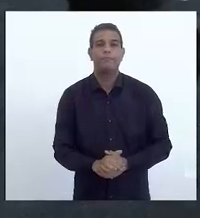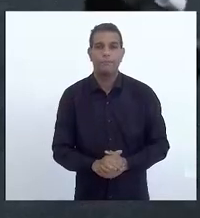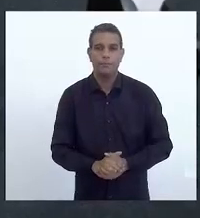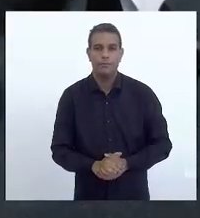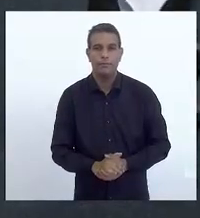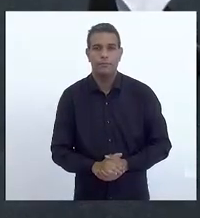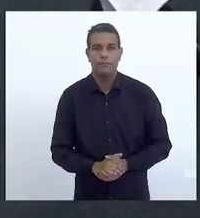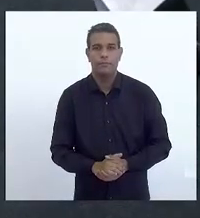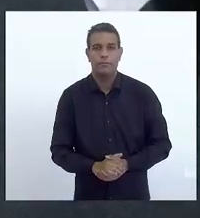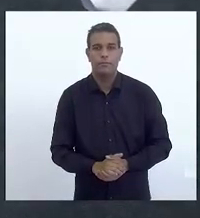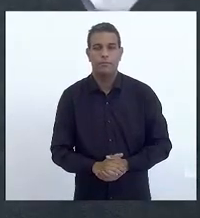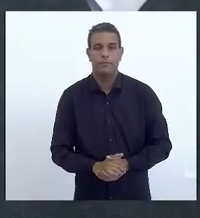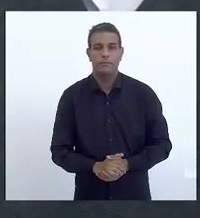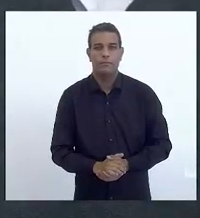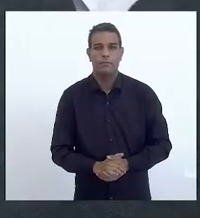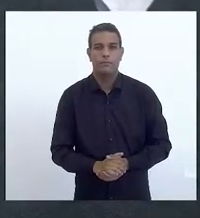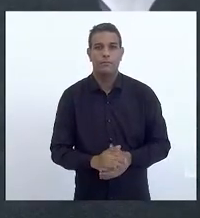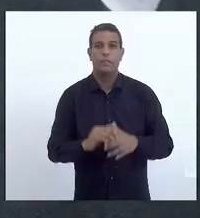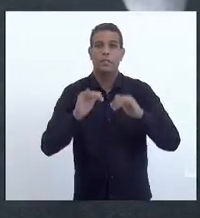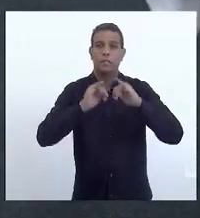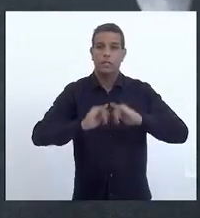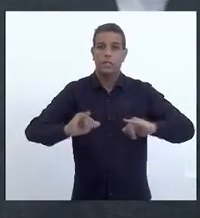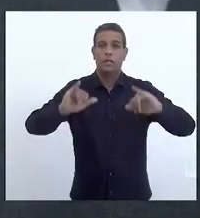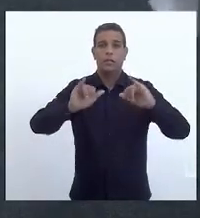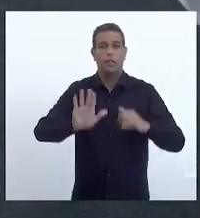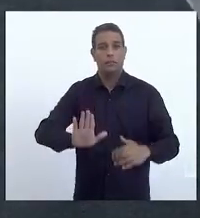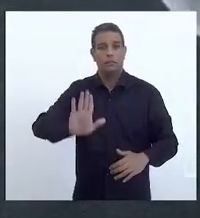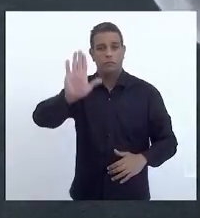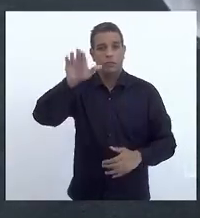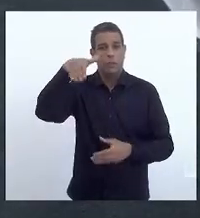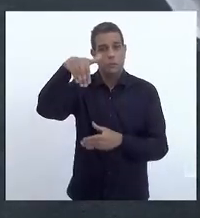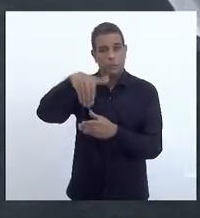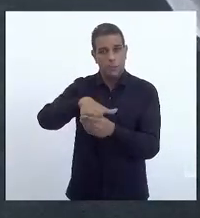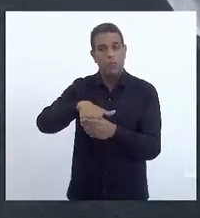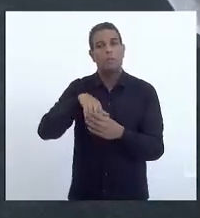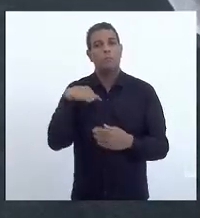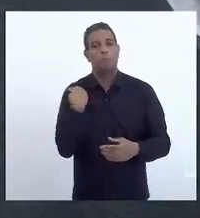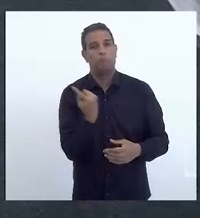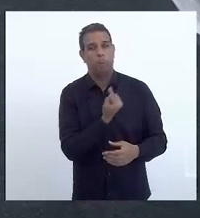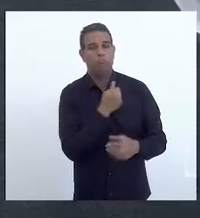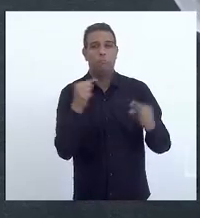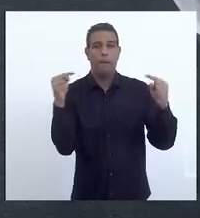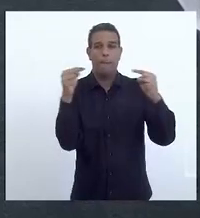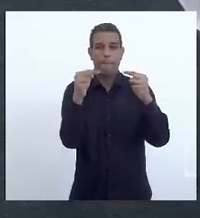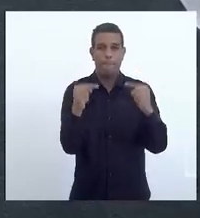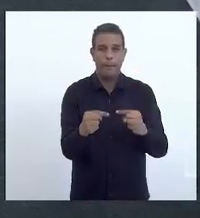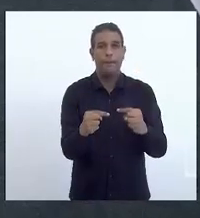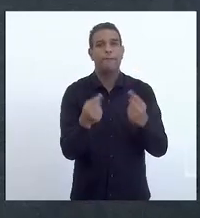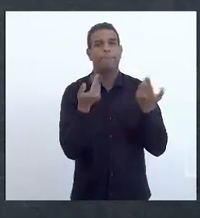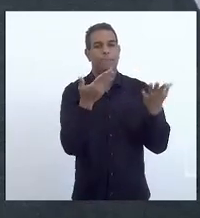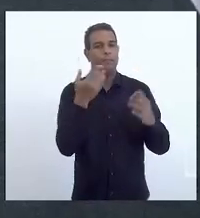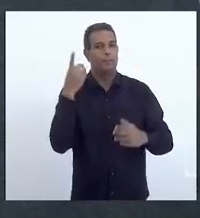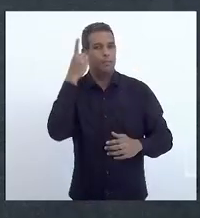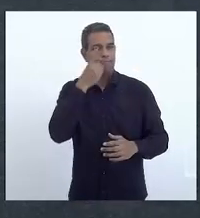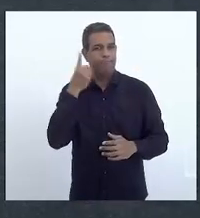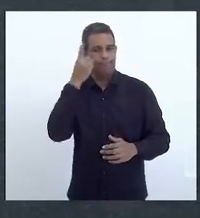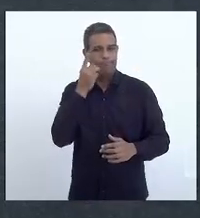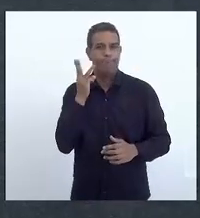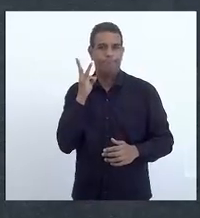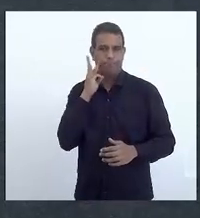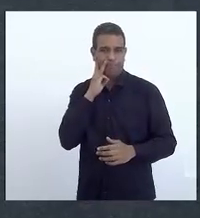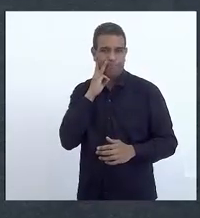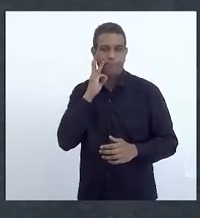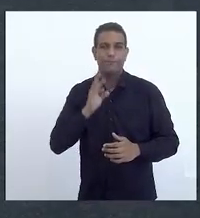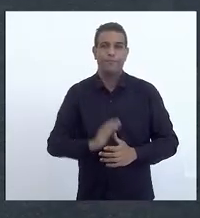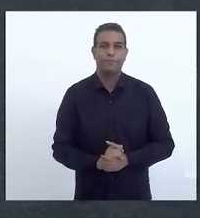a declarar voto, mas também na linha do deputado Valdec Carneiro,